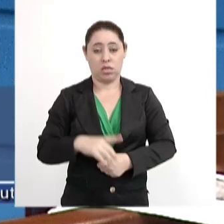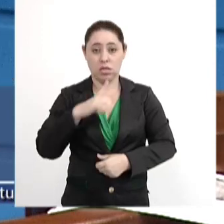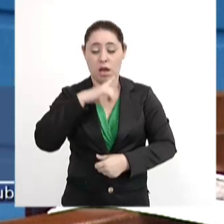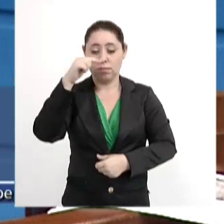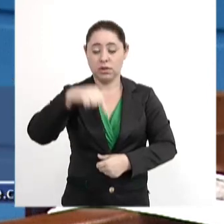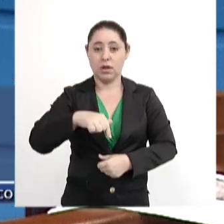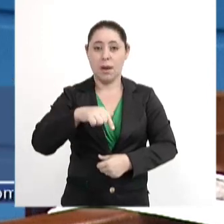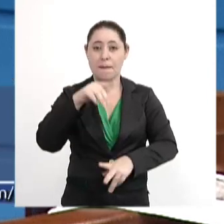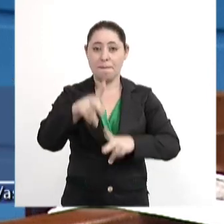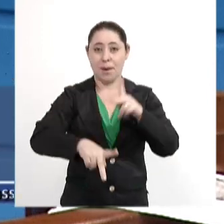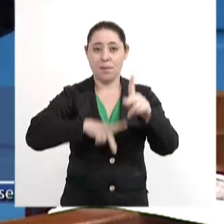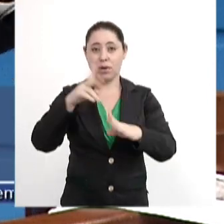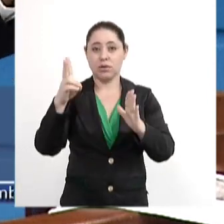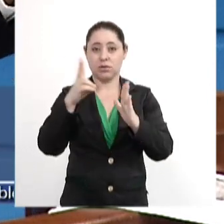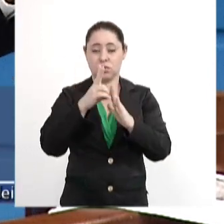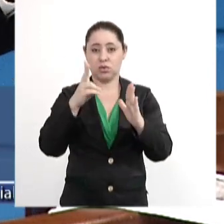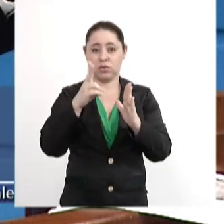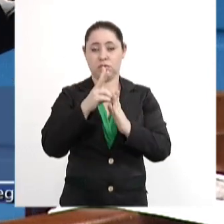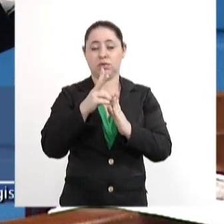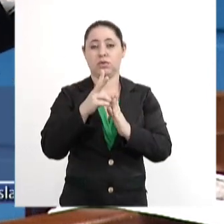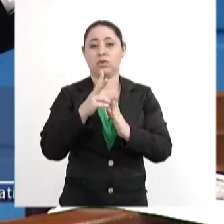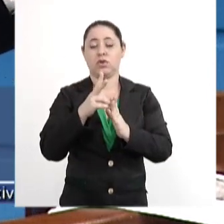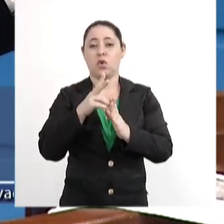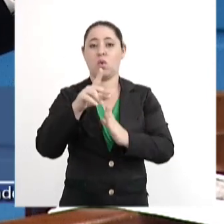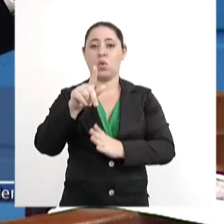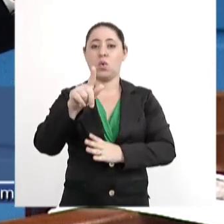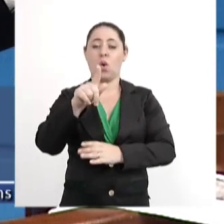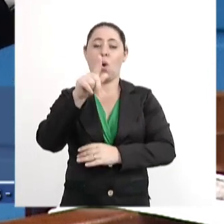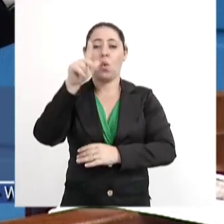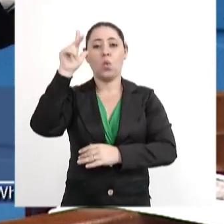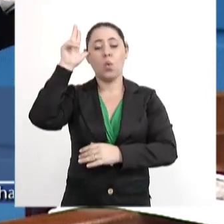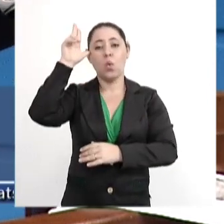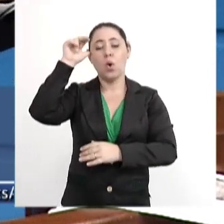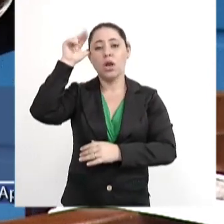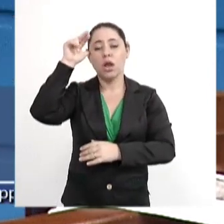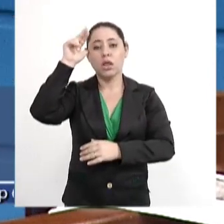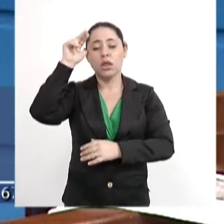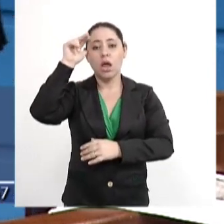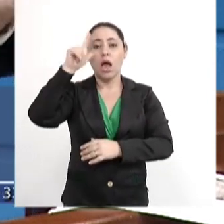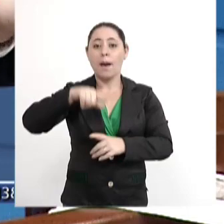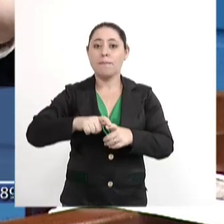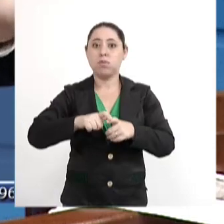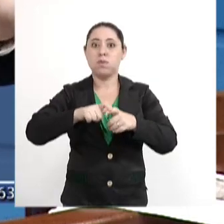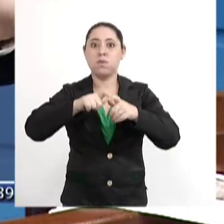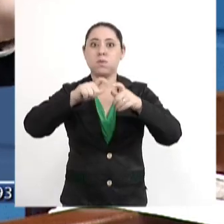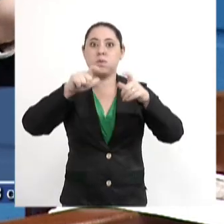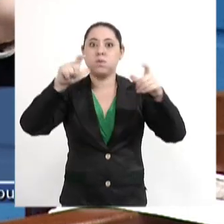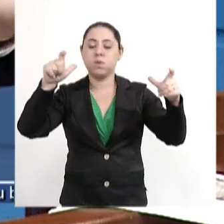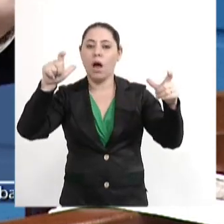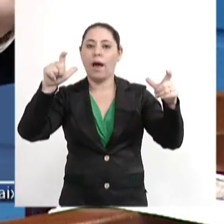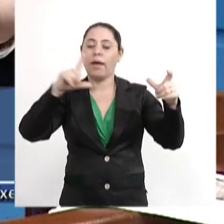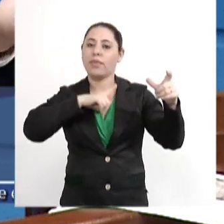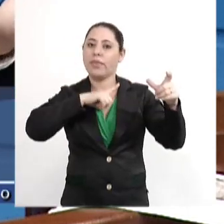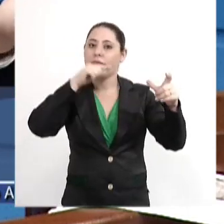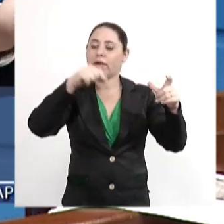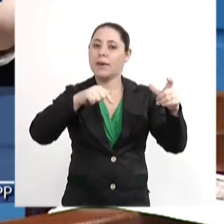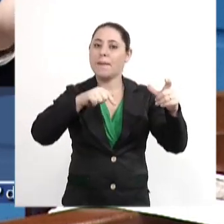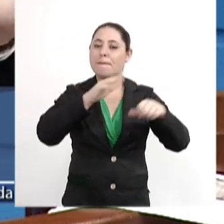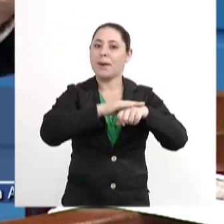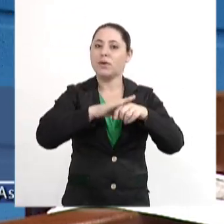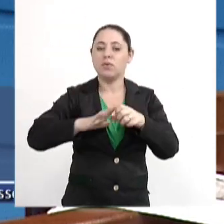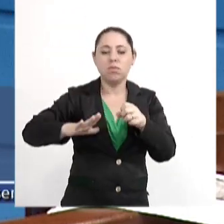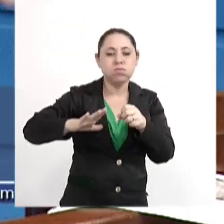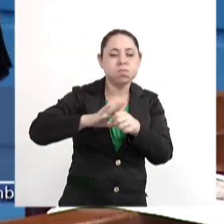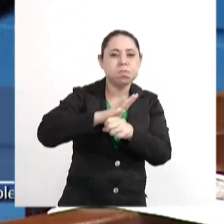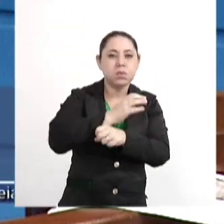população indígena Guarani Kaiowá, é uma das maiores etnias que nós temos, mais numerosas,